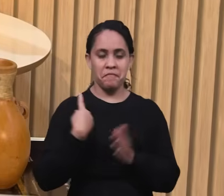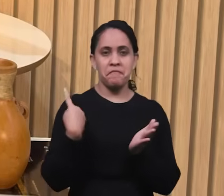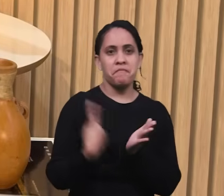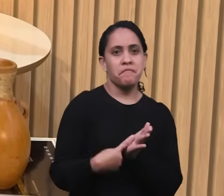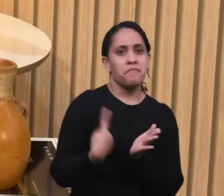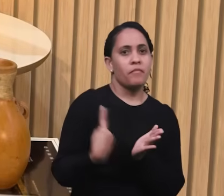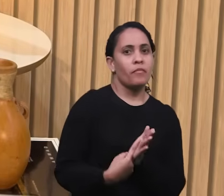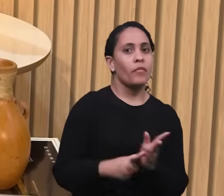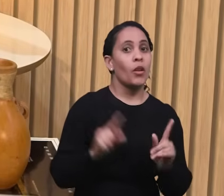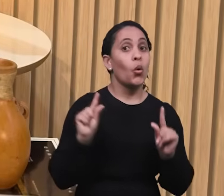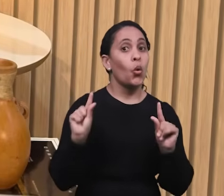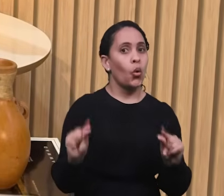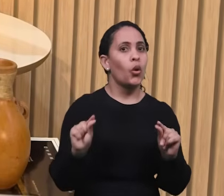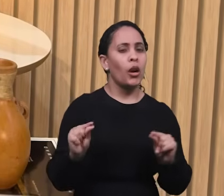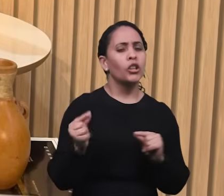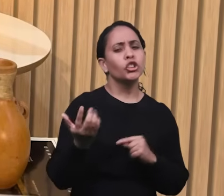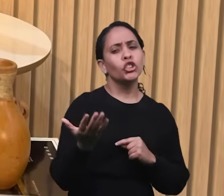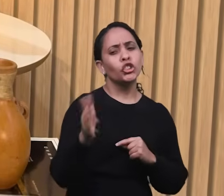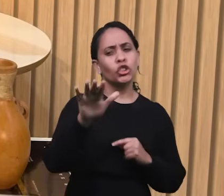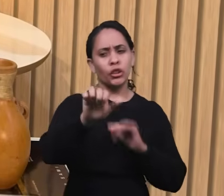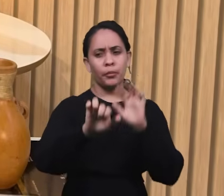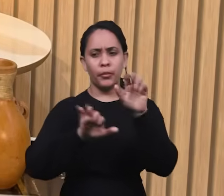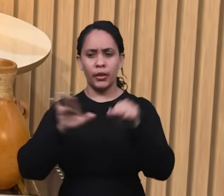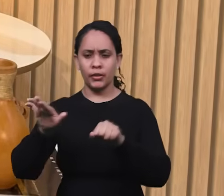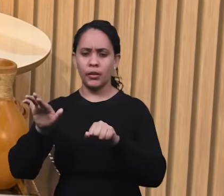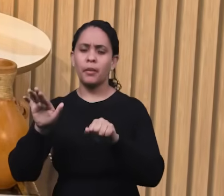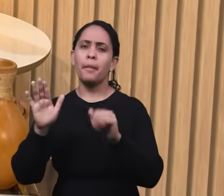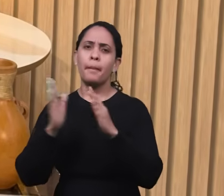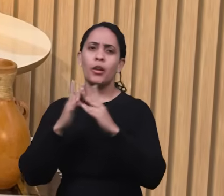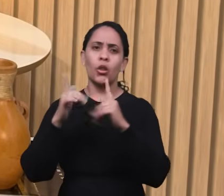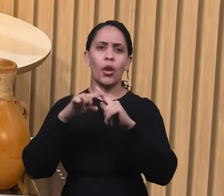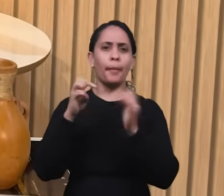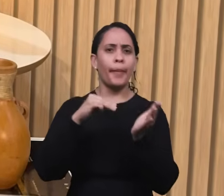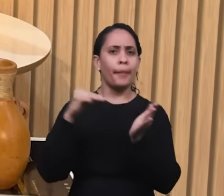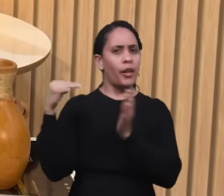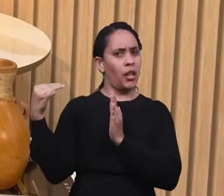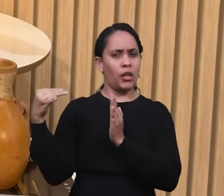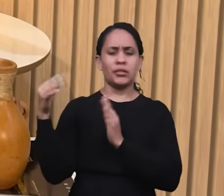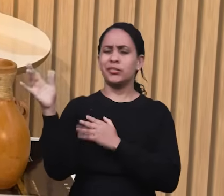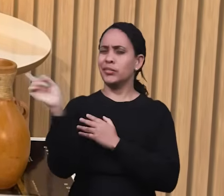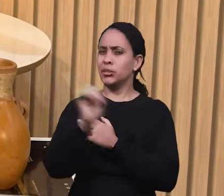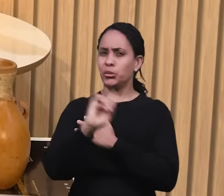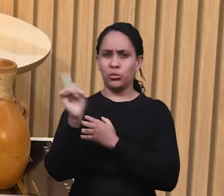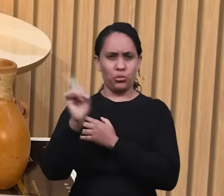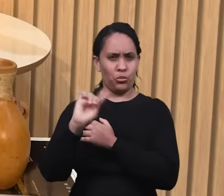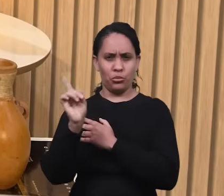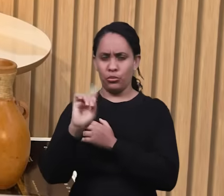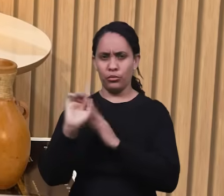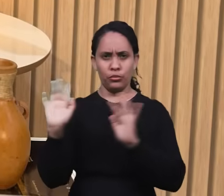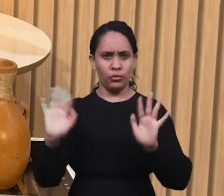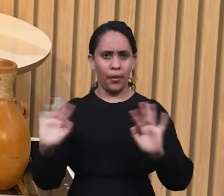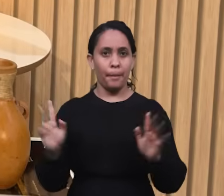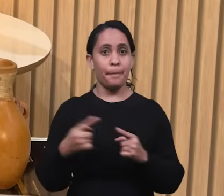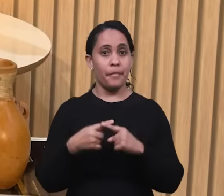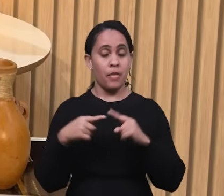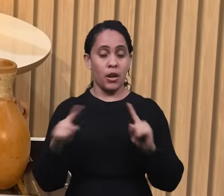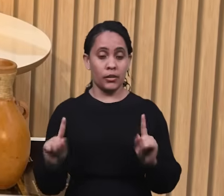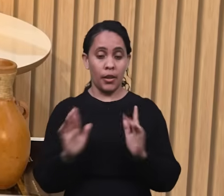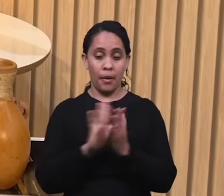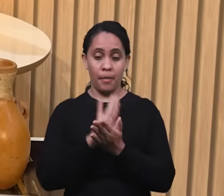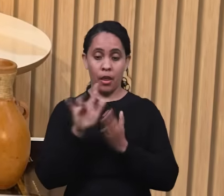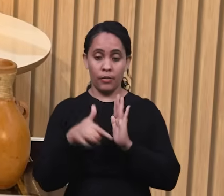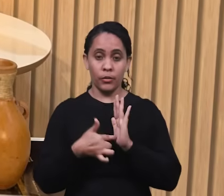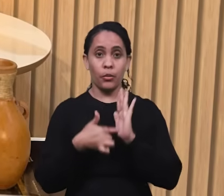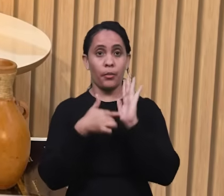é trazer esses pastores para a Igreja Cristã Maranata. Não é esse o propósito. Mas a palavra do Senhor nos